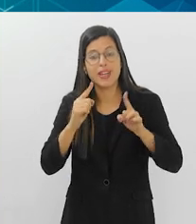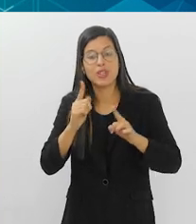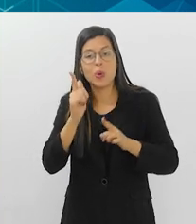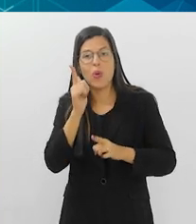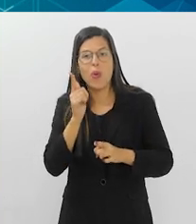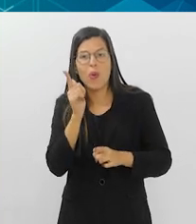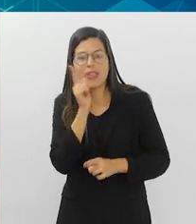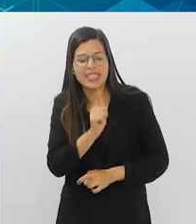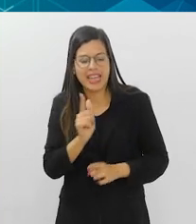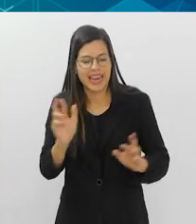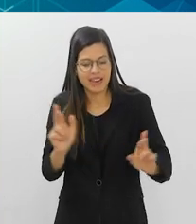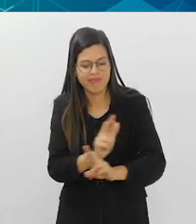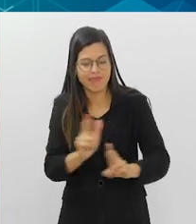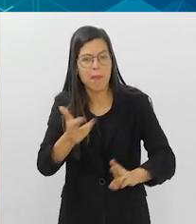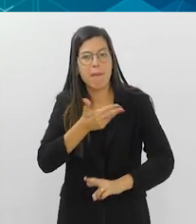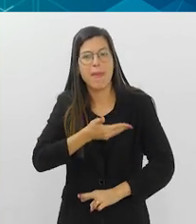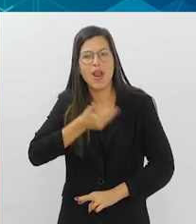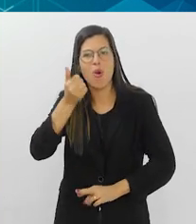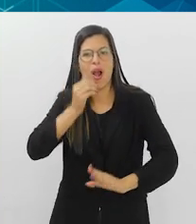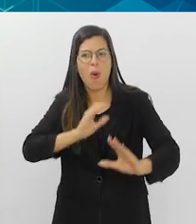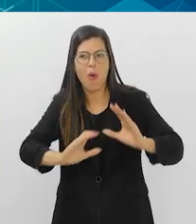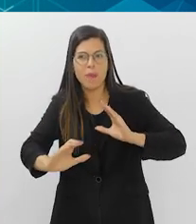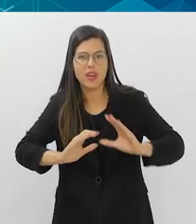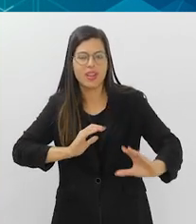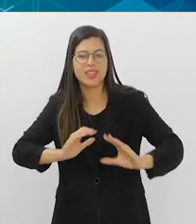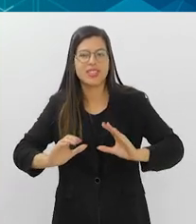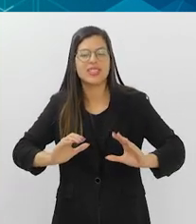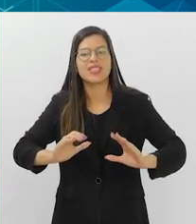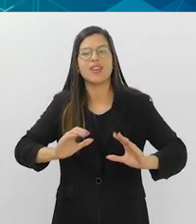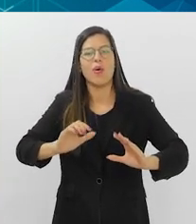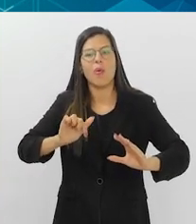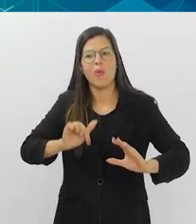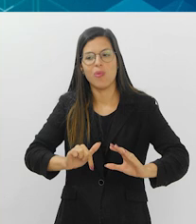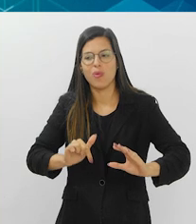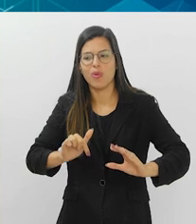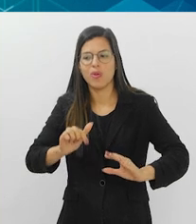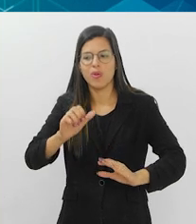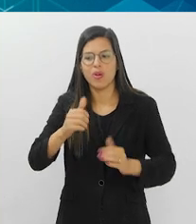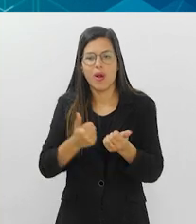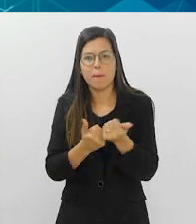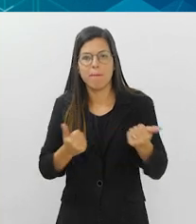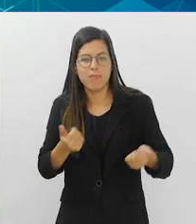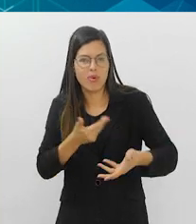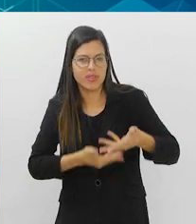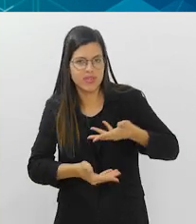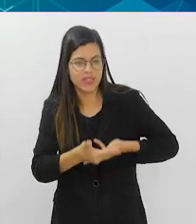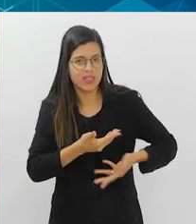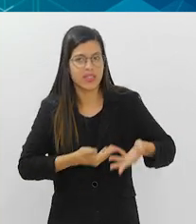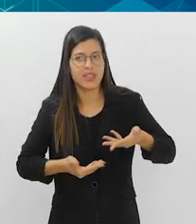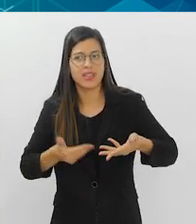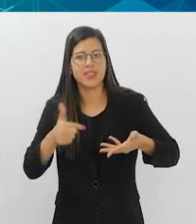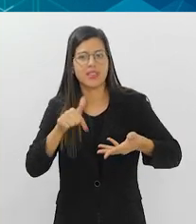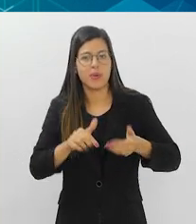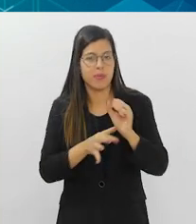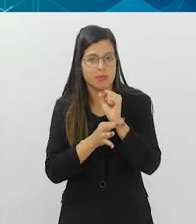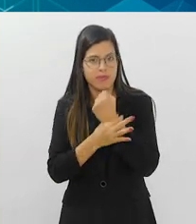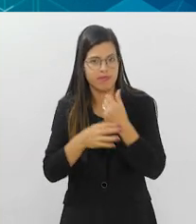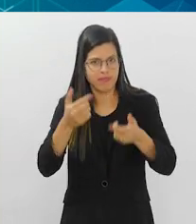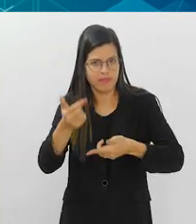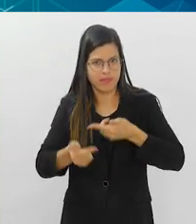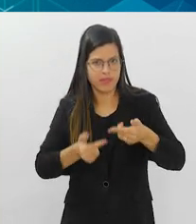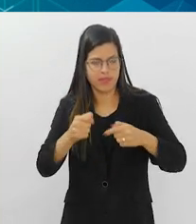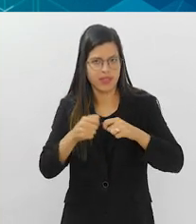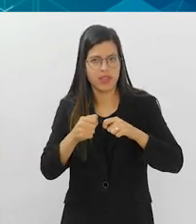você aumenta a confiança, você aumenta a comunicação, você aumenta em 90% a colaboração. Então, é um empenho coletivo que as pessoas têm